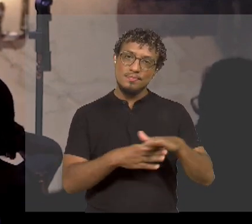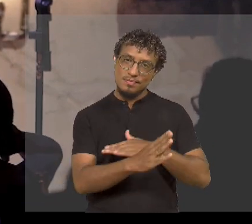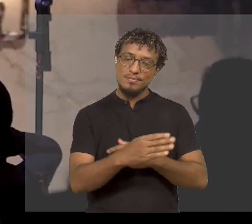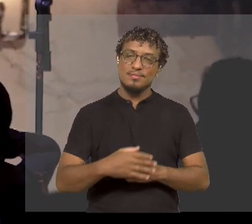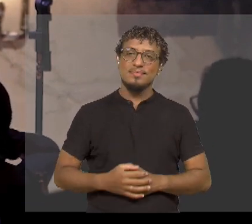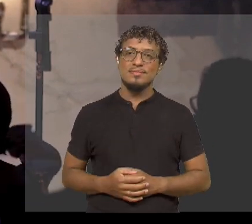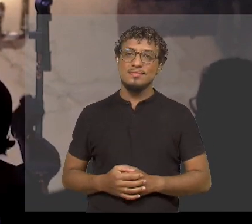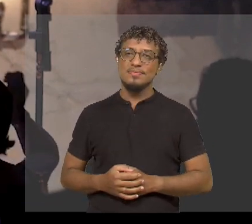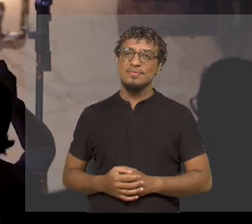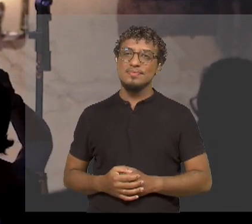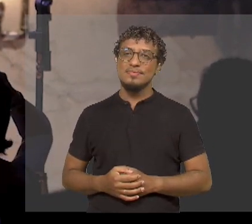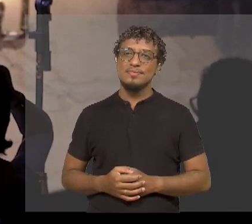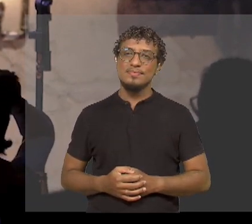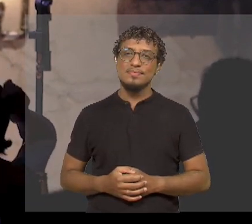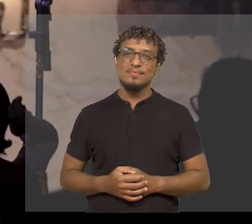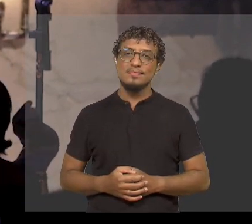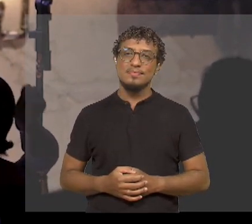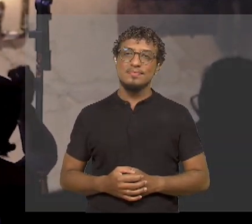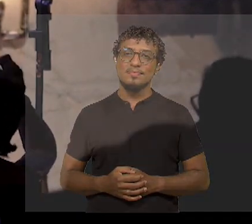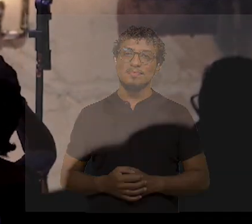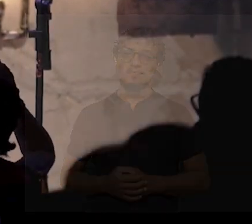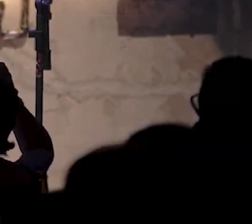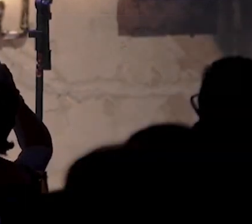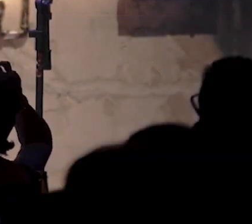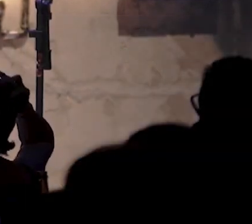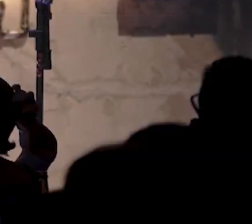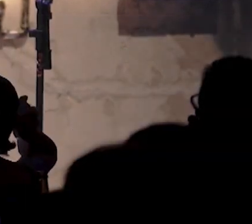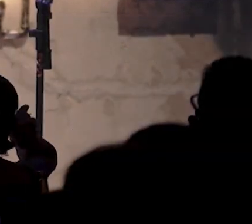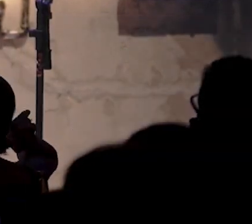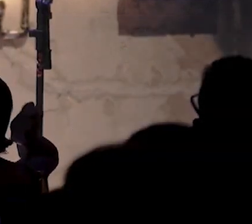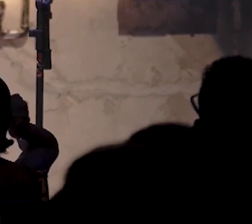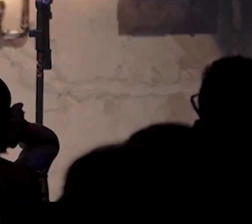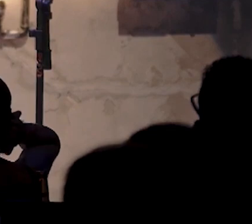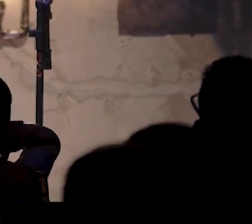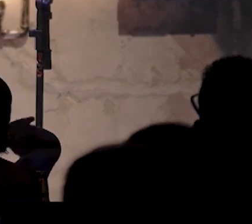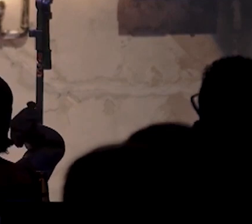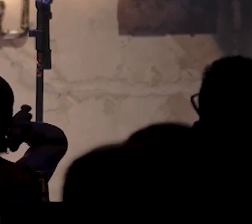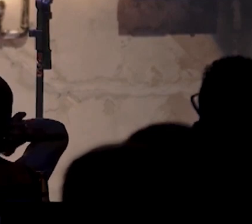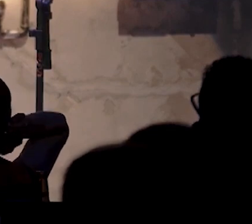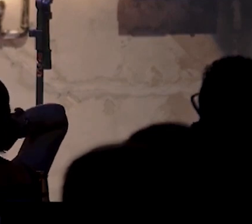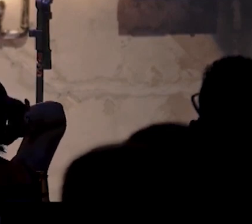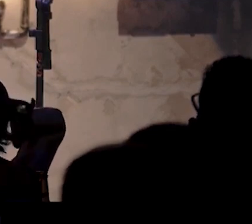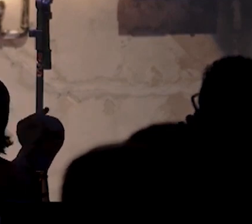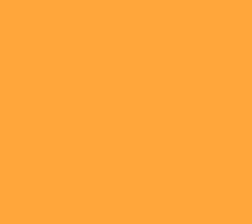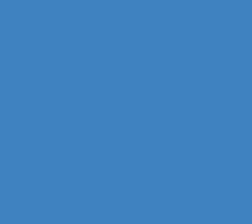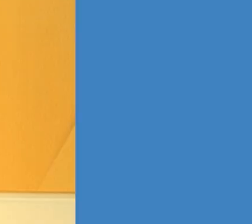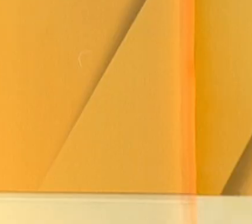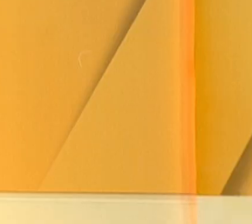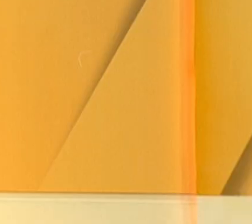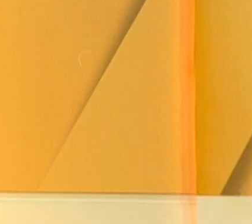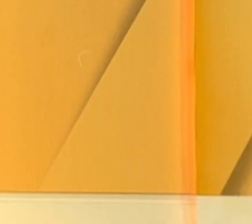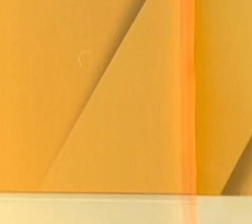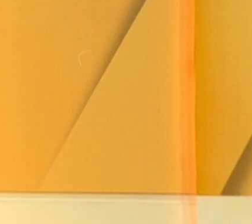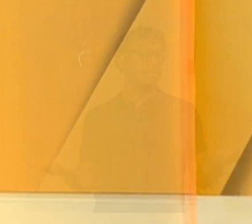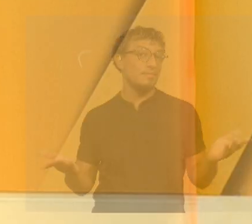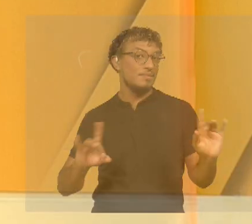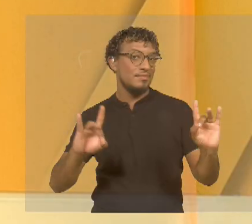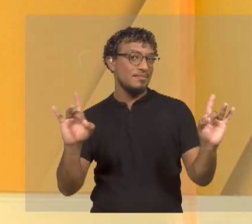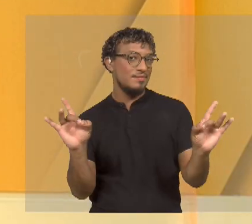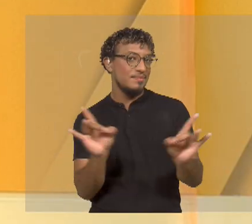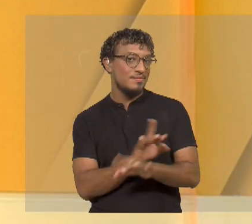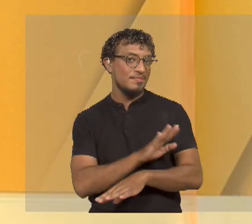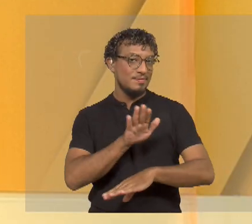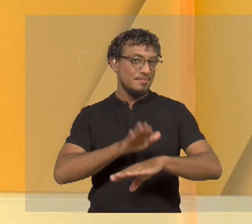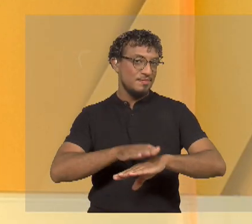frente à Torre de Belém. Aí ela parou na frente e falou, nossa, olha que grande. Eu falei, amor, é muito grande. Ela falou, quantas pessoas você acha que construíram isso? Pronto, agora é